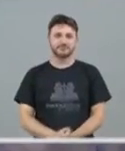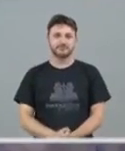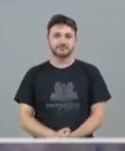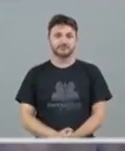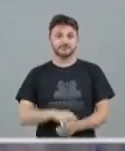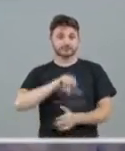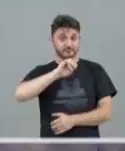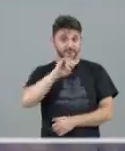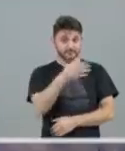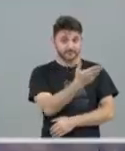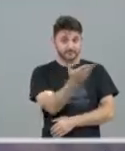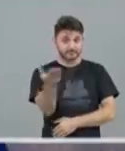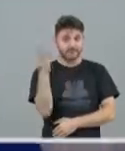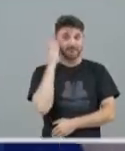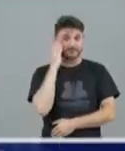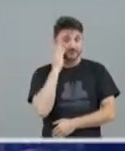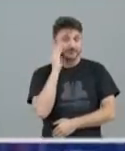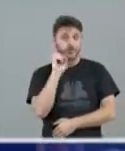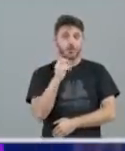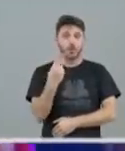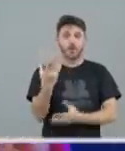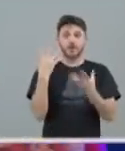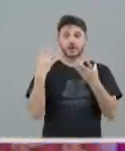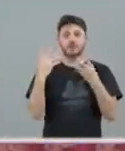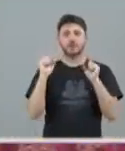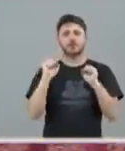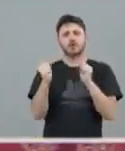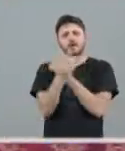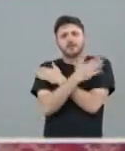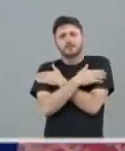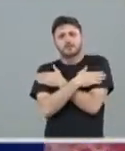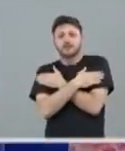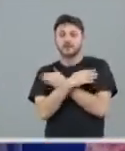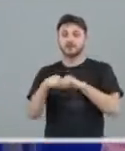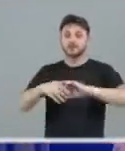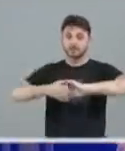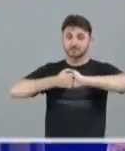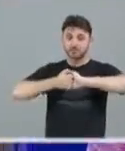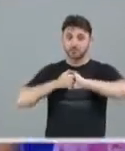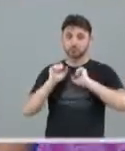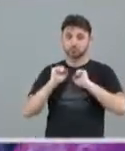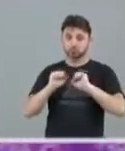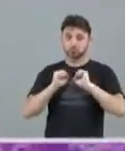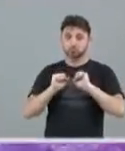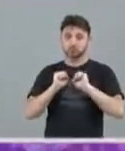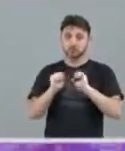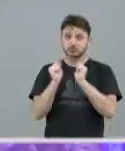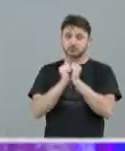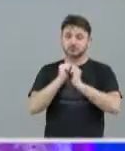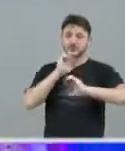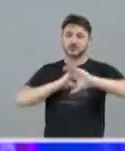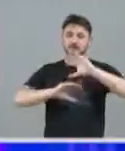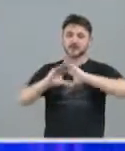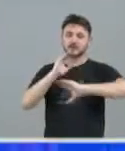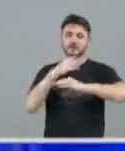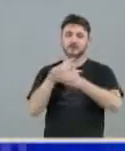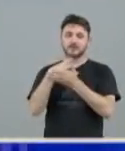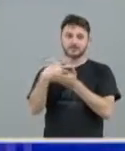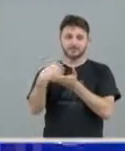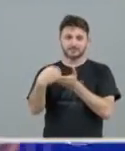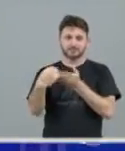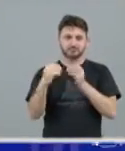Se você sabe, e se você quiser, pode ficar abraçadinho, ou então pega na mão de quem tá aí com você e canta. Essa é.